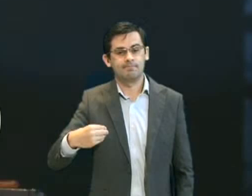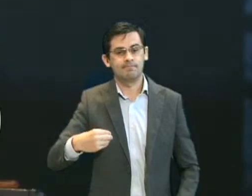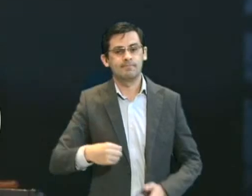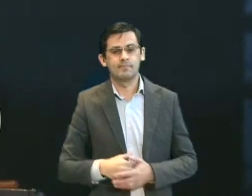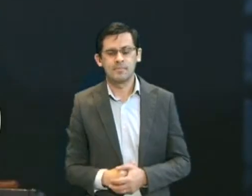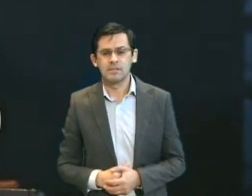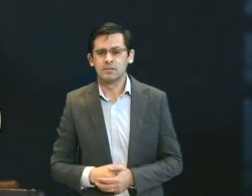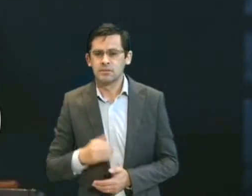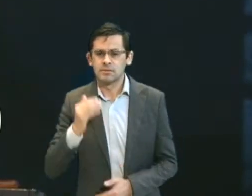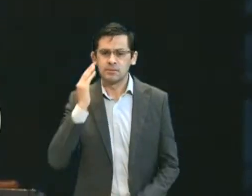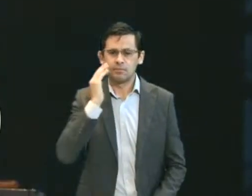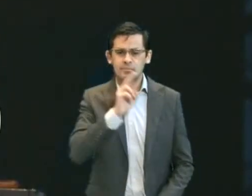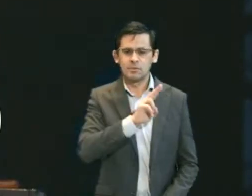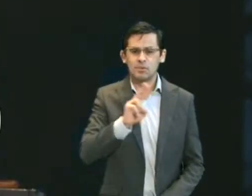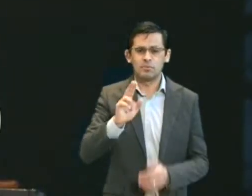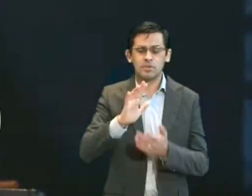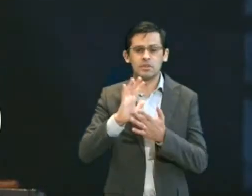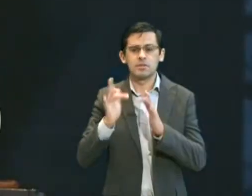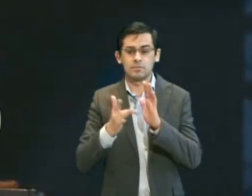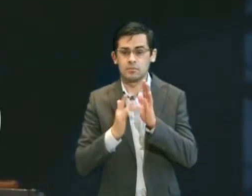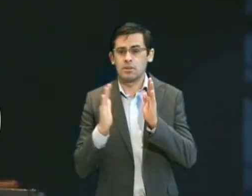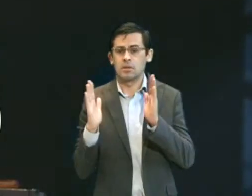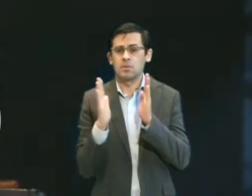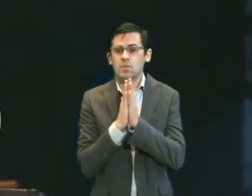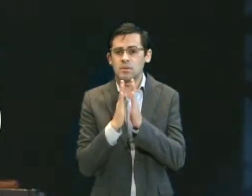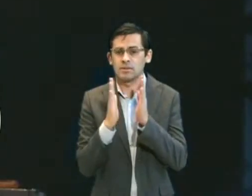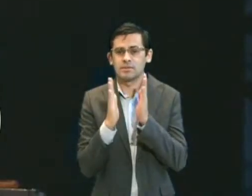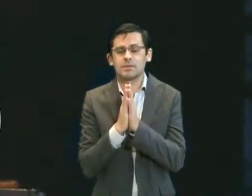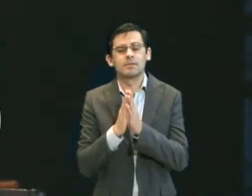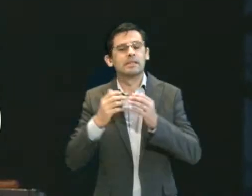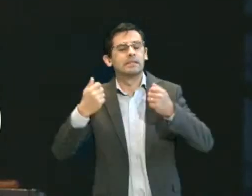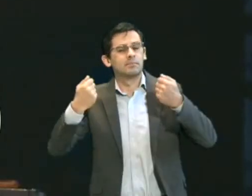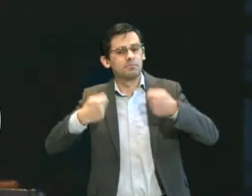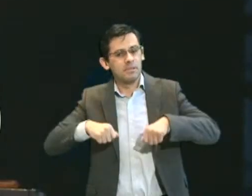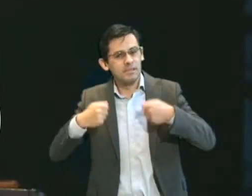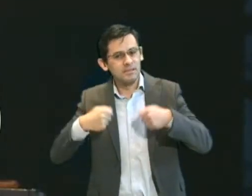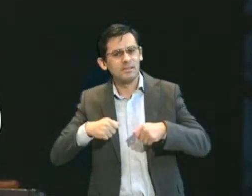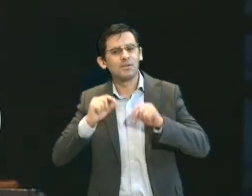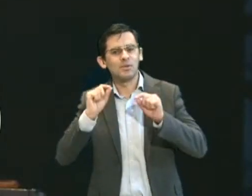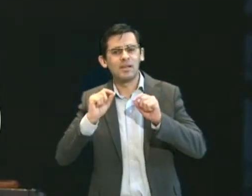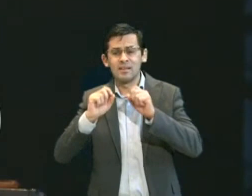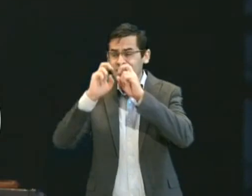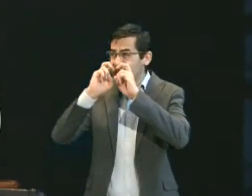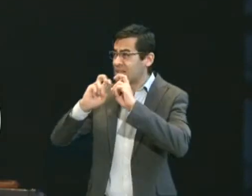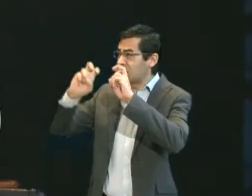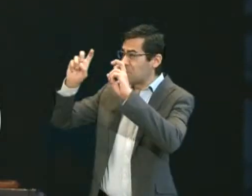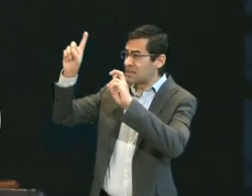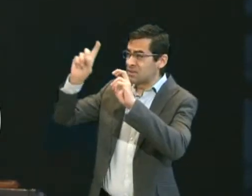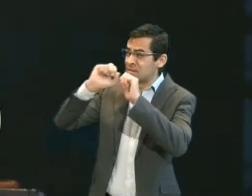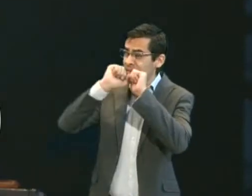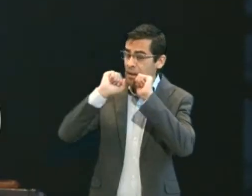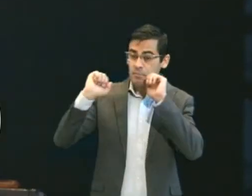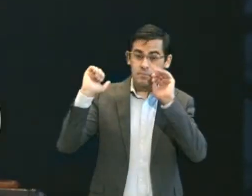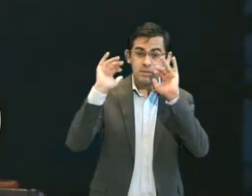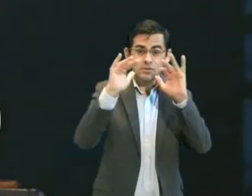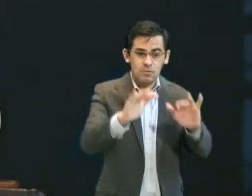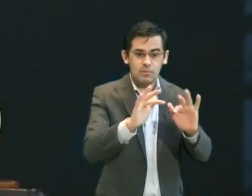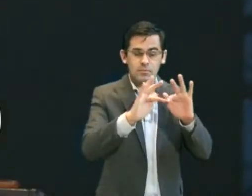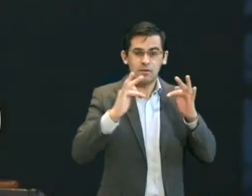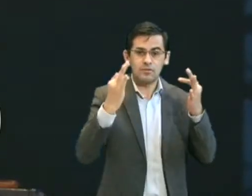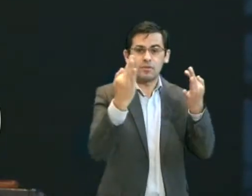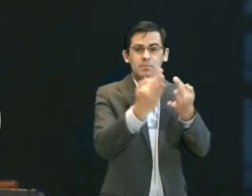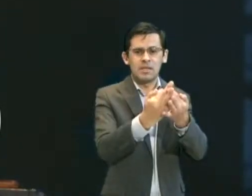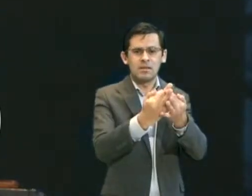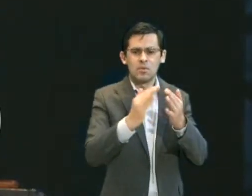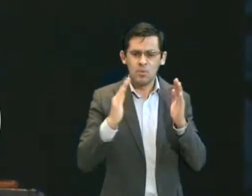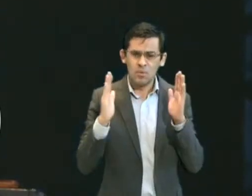Em nome de Jesus, a oração precisa ser uma bênção que você valoriza na sua casa.